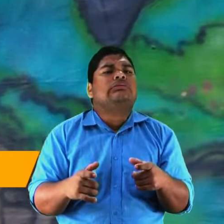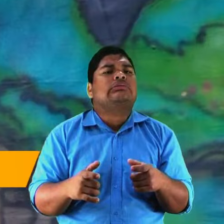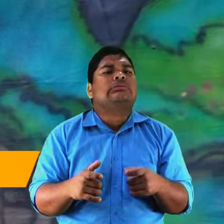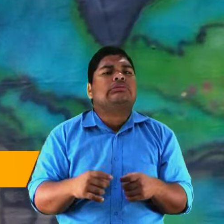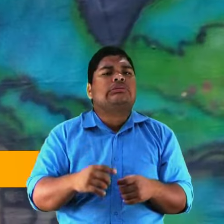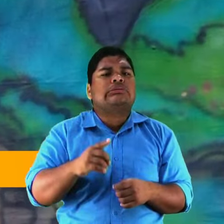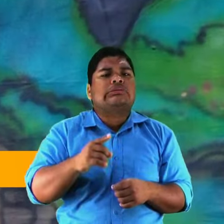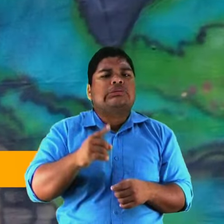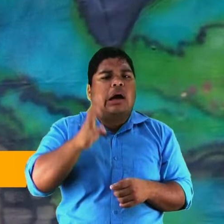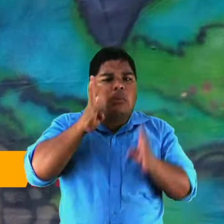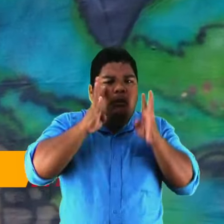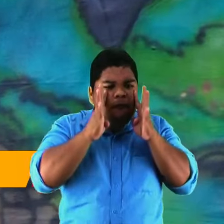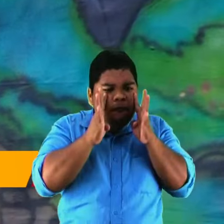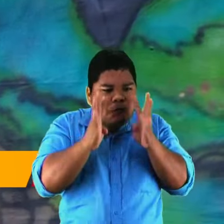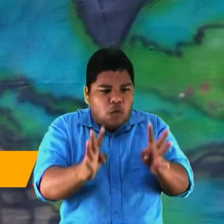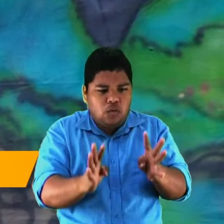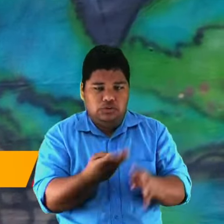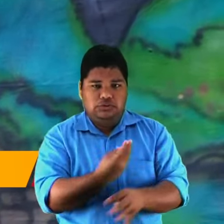foco de vida?